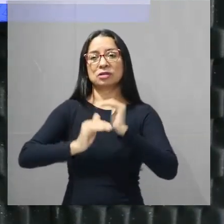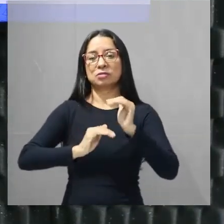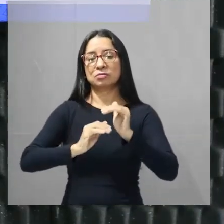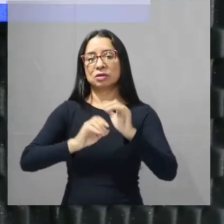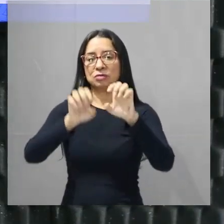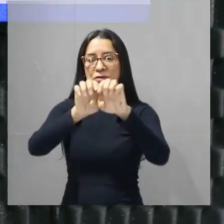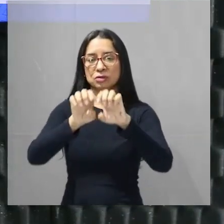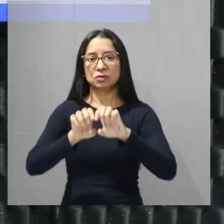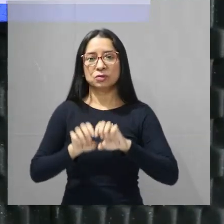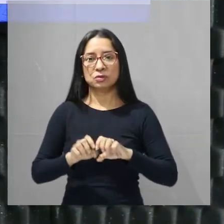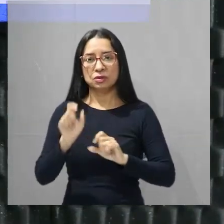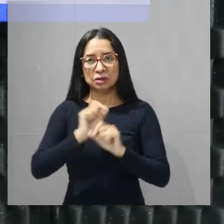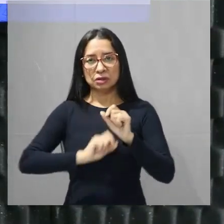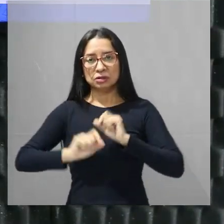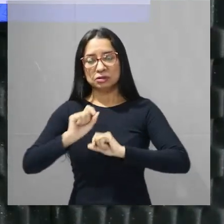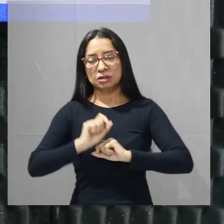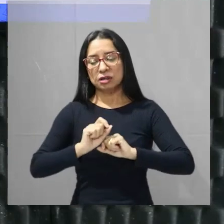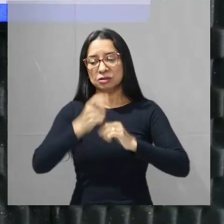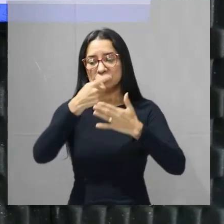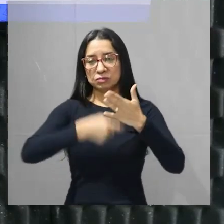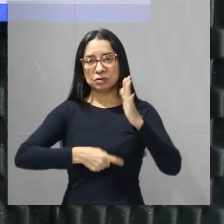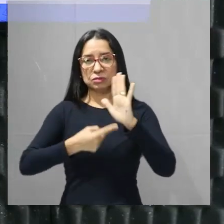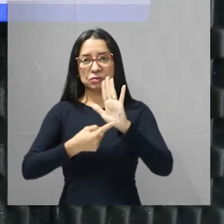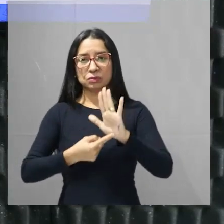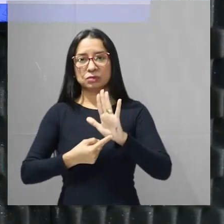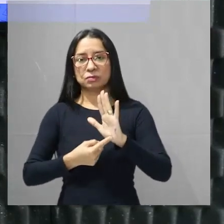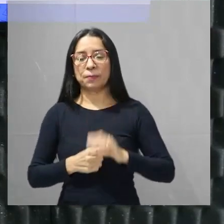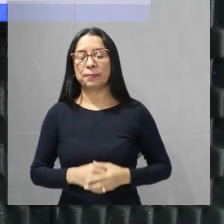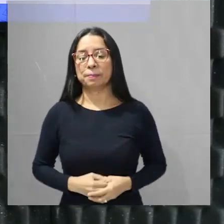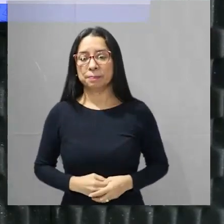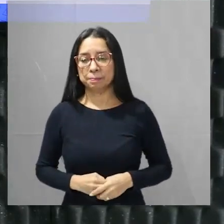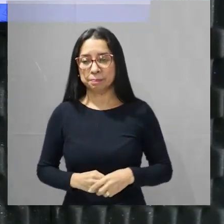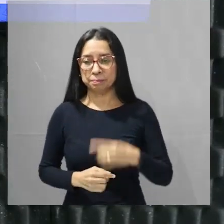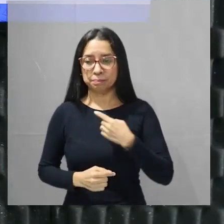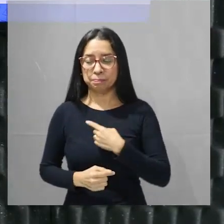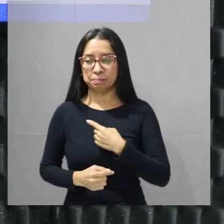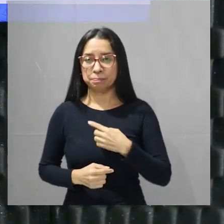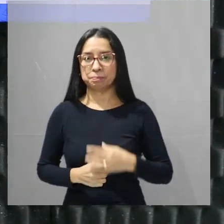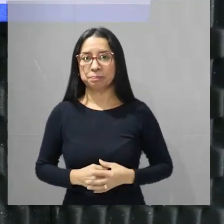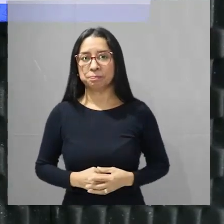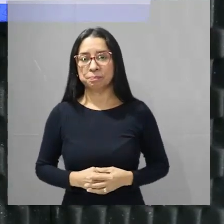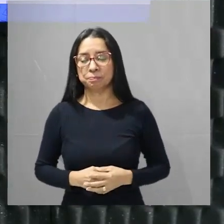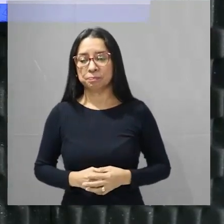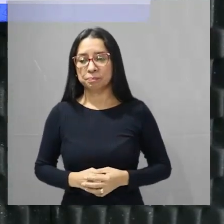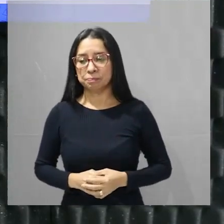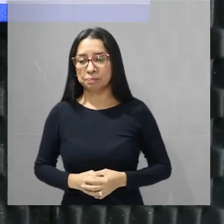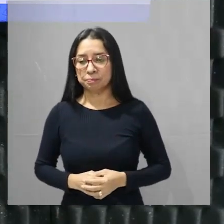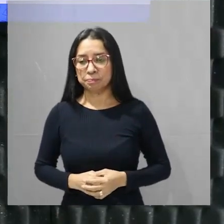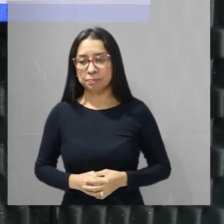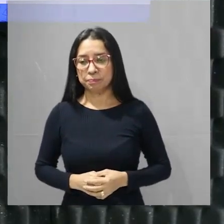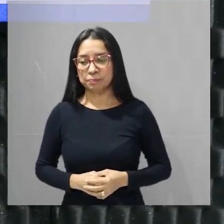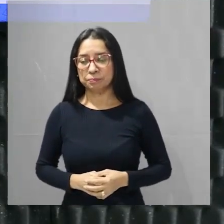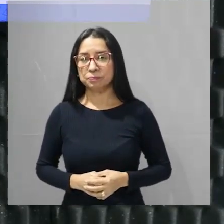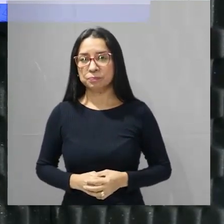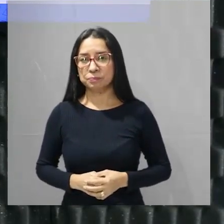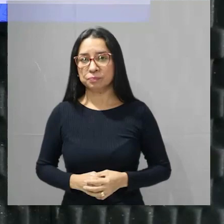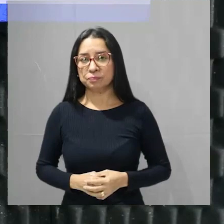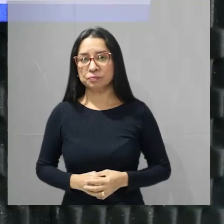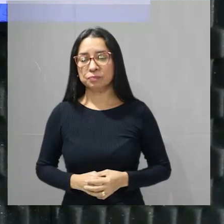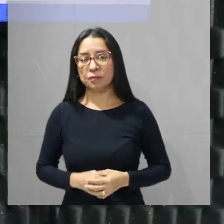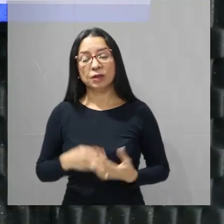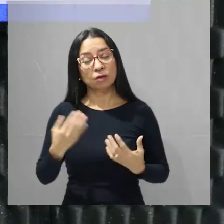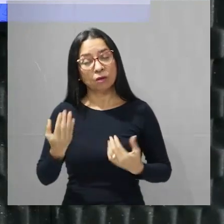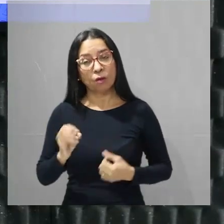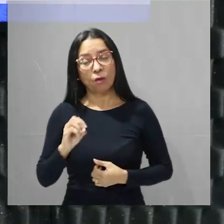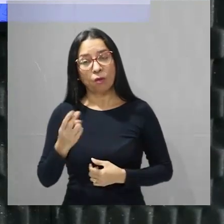infraestrutura. É isso que o texto está te falando, né, galera? Ele até fala, britadeiras, betoneiras, nos dão o limite do processo de transformação diária, ou seja, a